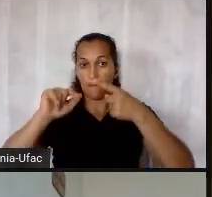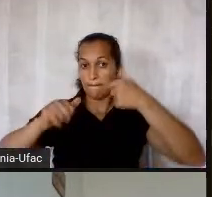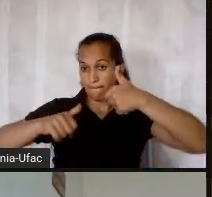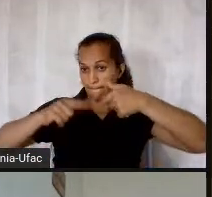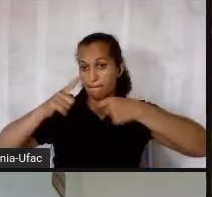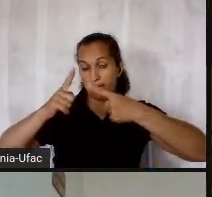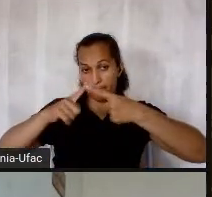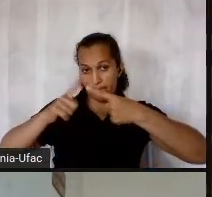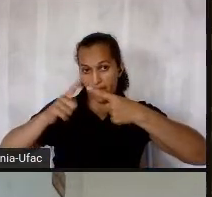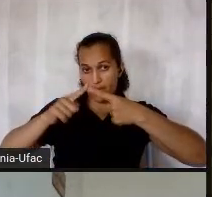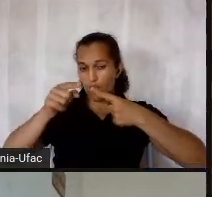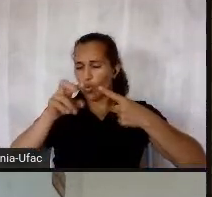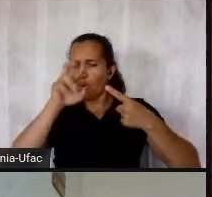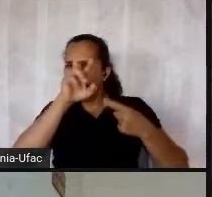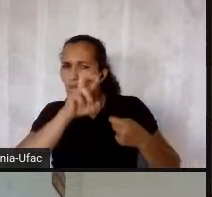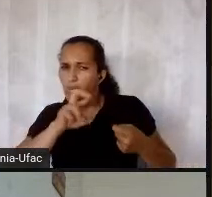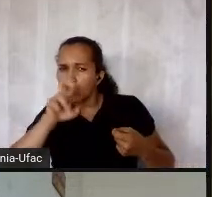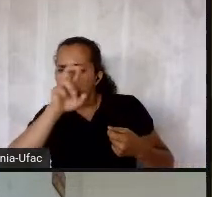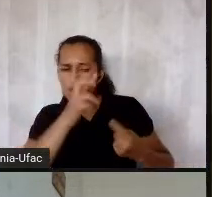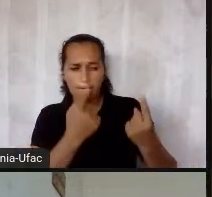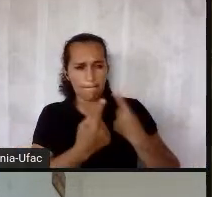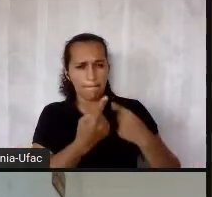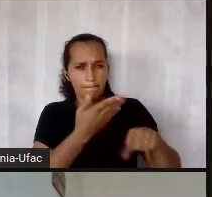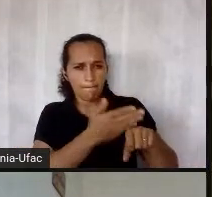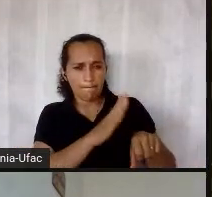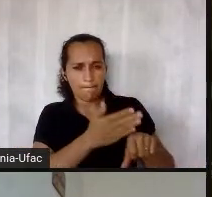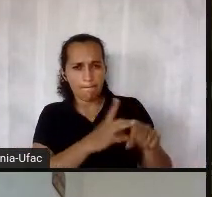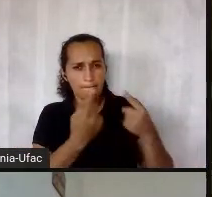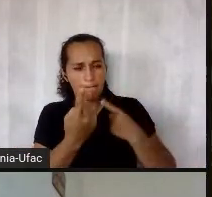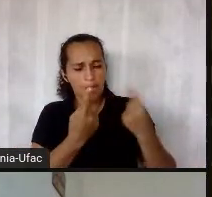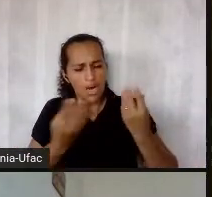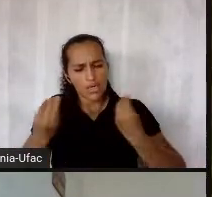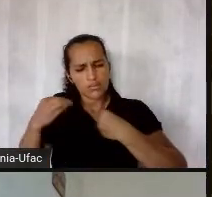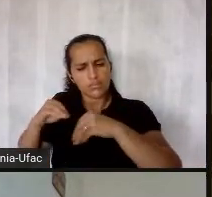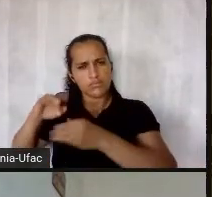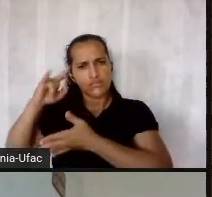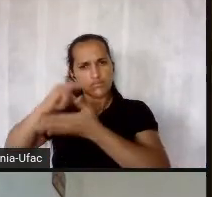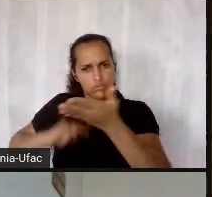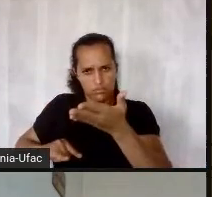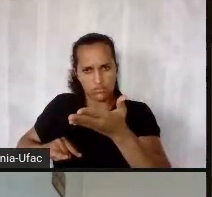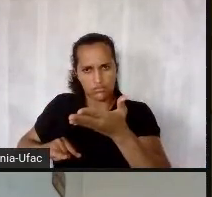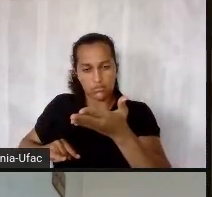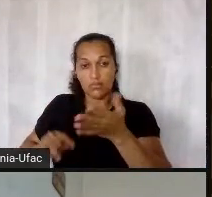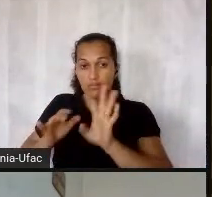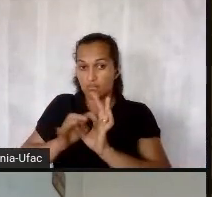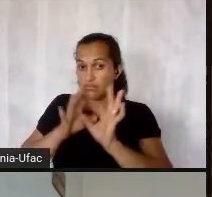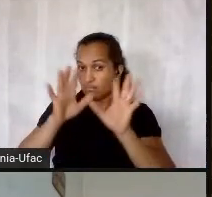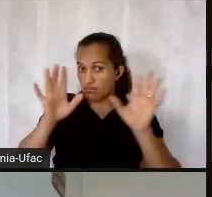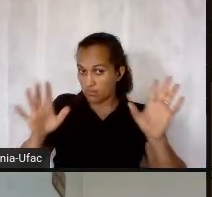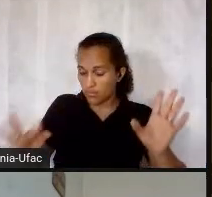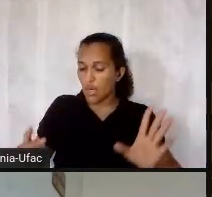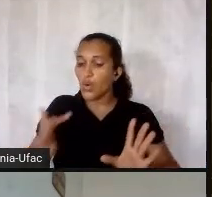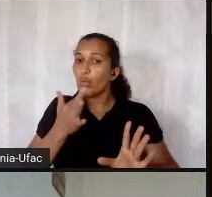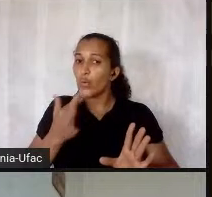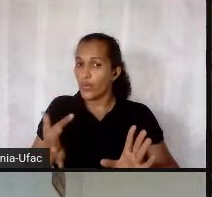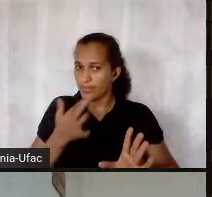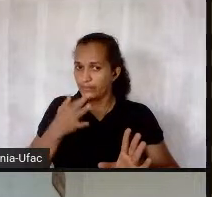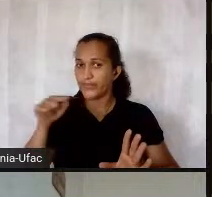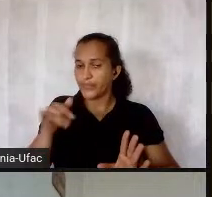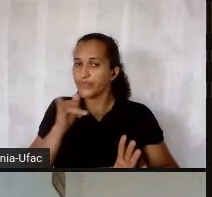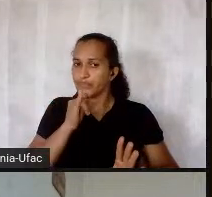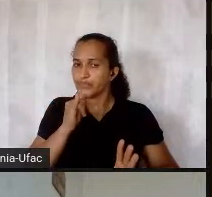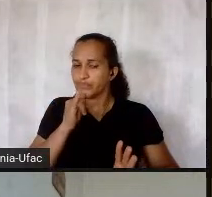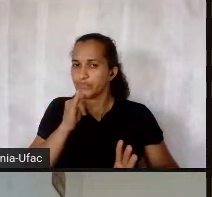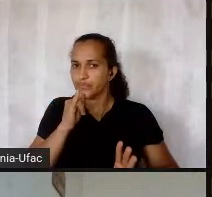práticas discursivas registradas nos documentos deve permitir reconhecer, por exemplo,